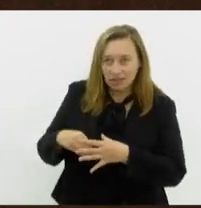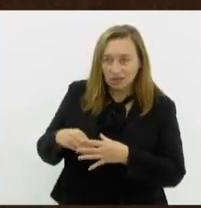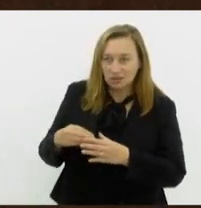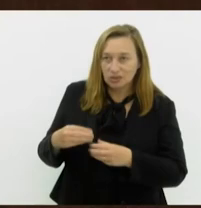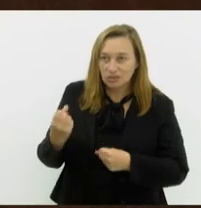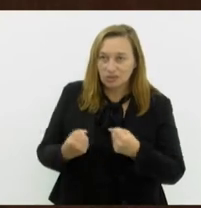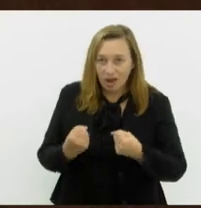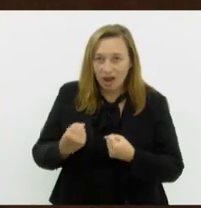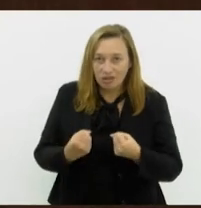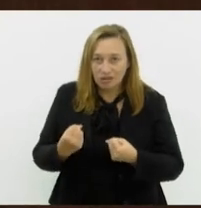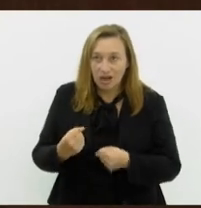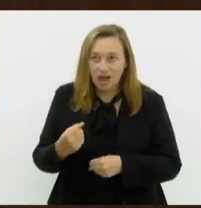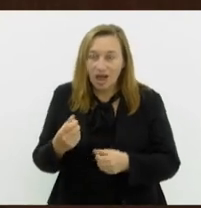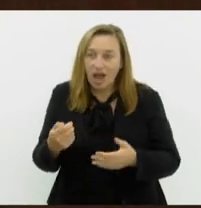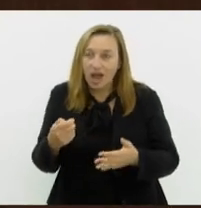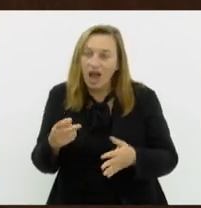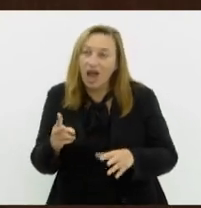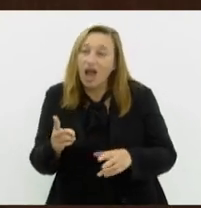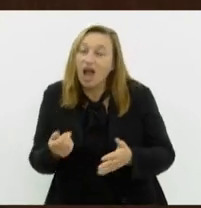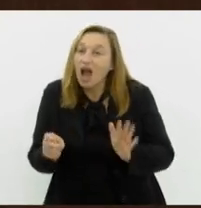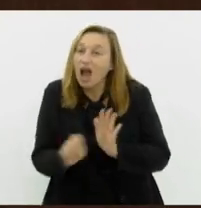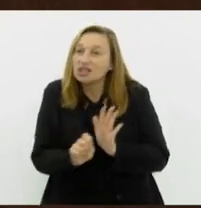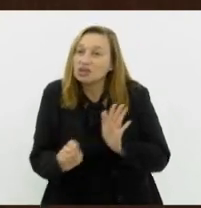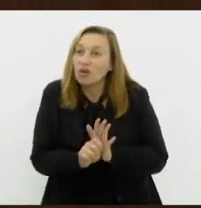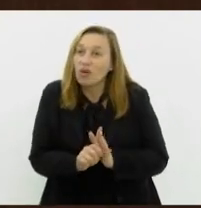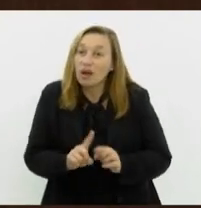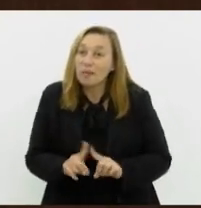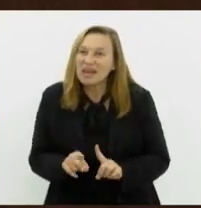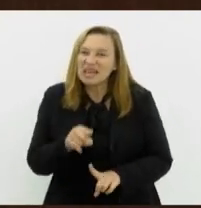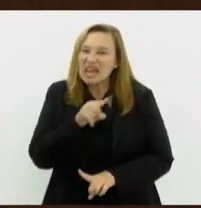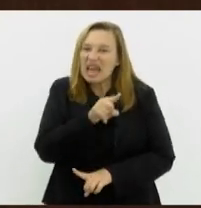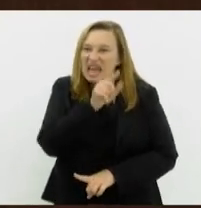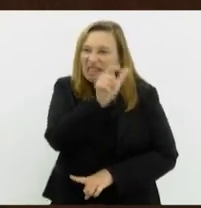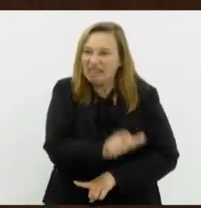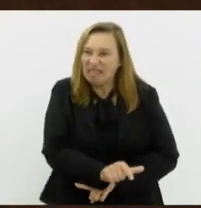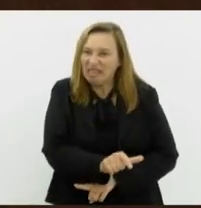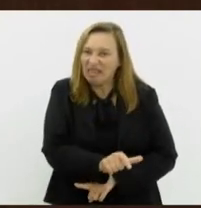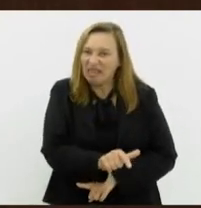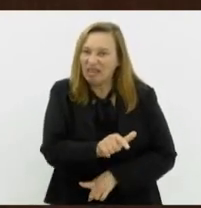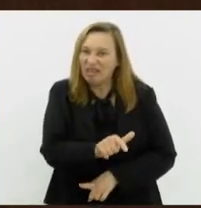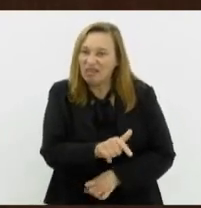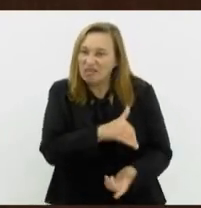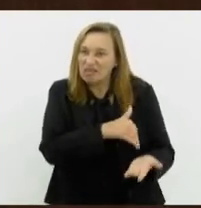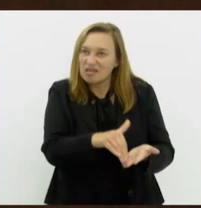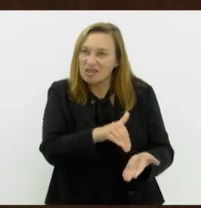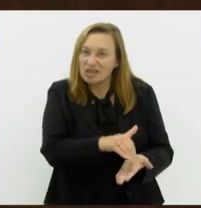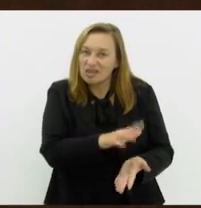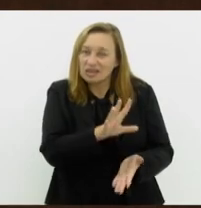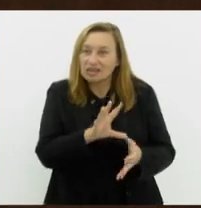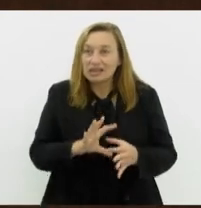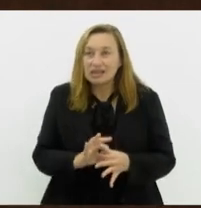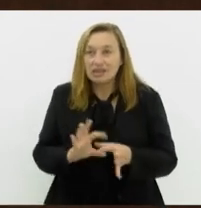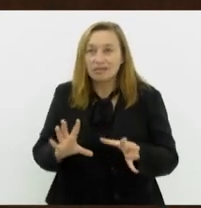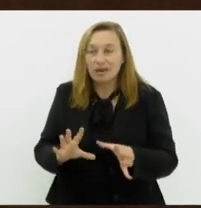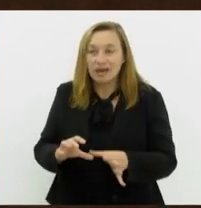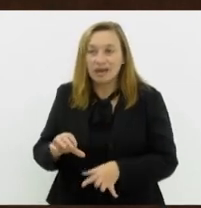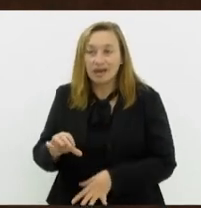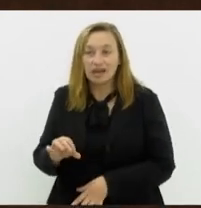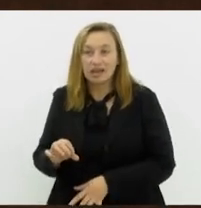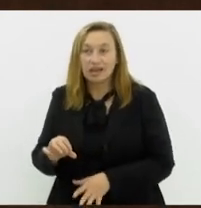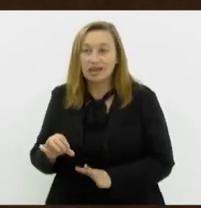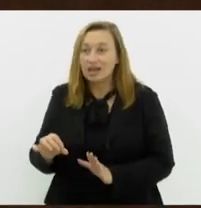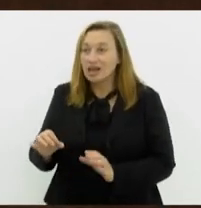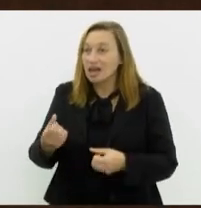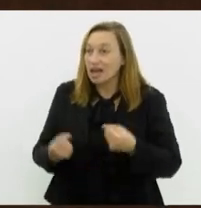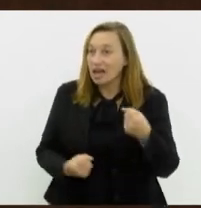deixa perplexo é que essa mesma sujeita que está na frente da pasta disponibiliza a viatura para o marido dela ir para